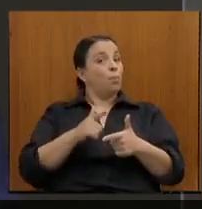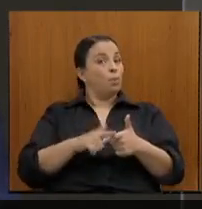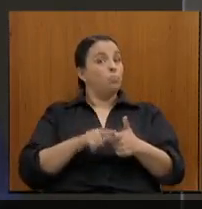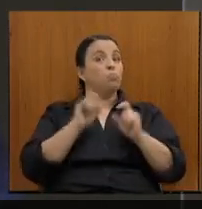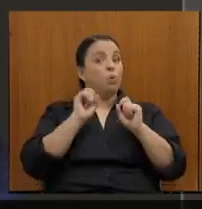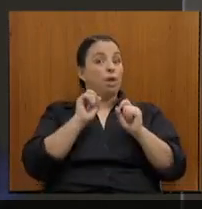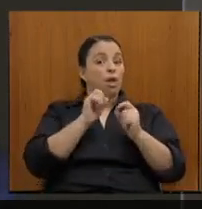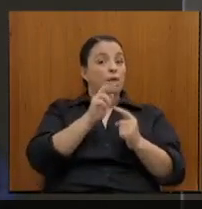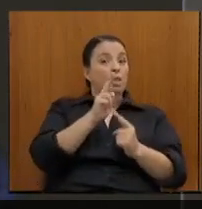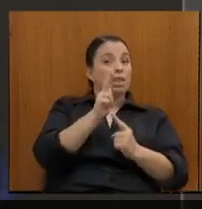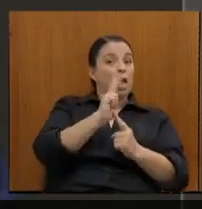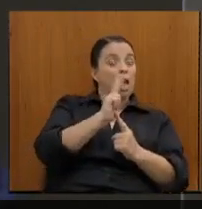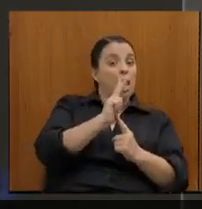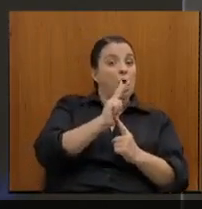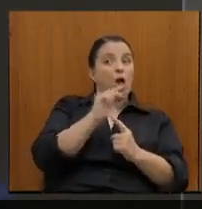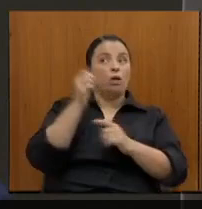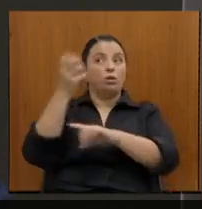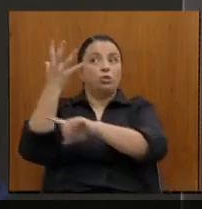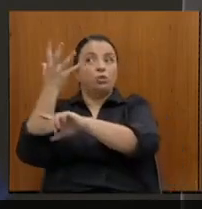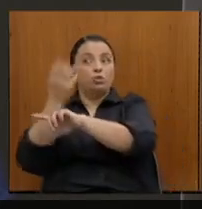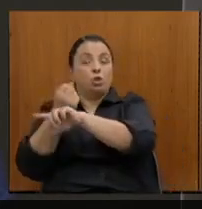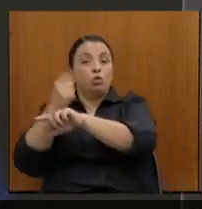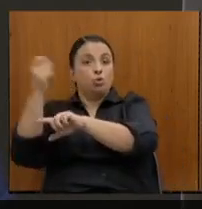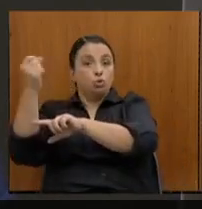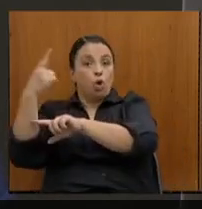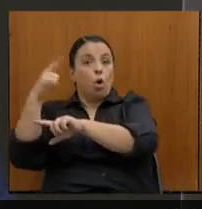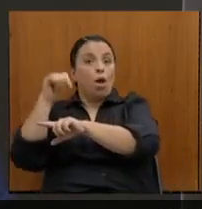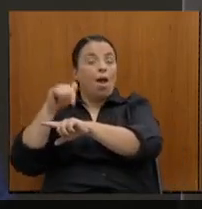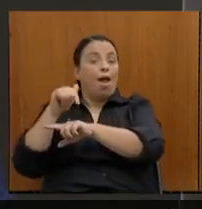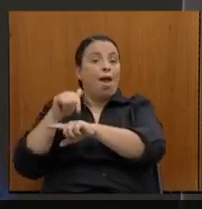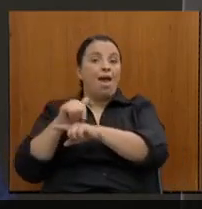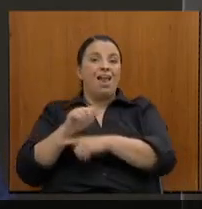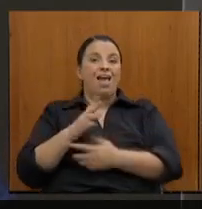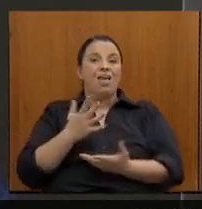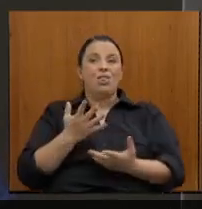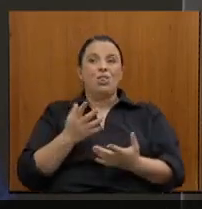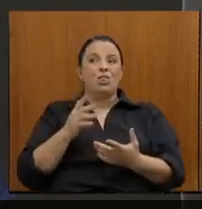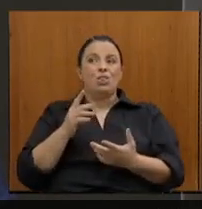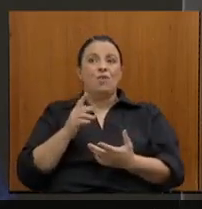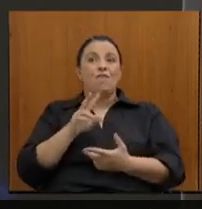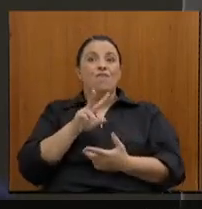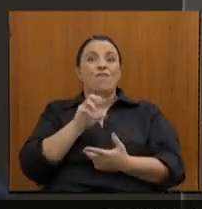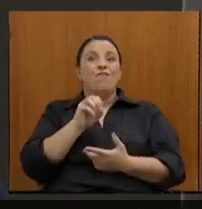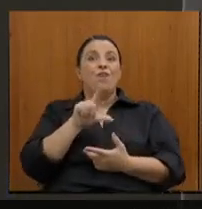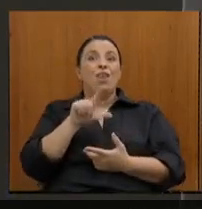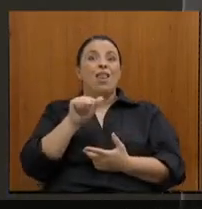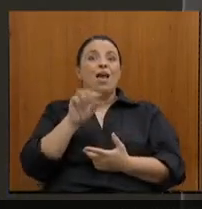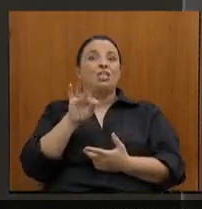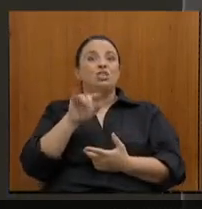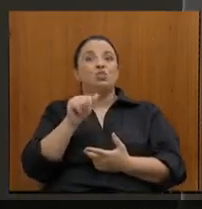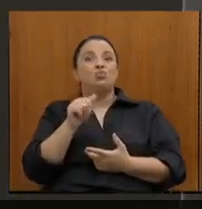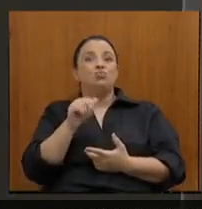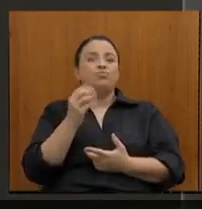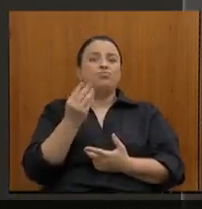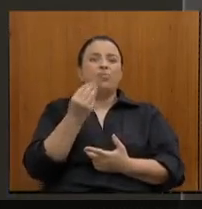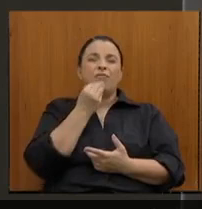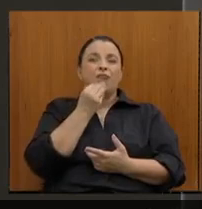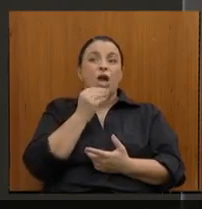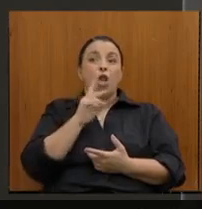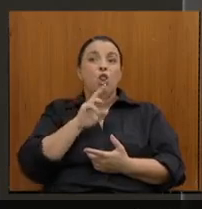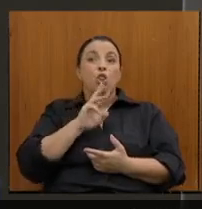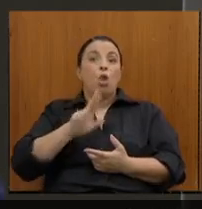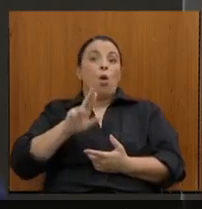solar são voláteis são intermitentes e uma vez encontrei aqui aqui com Carlos Augusto Brandão Presidente